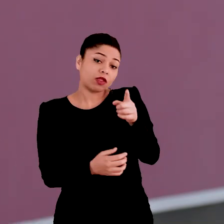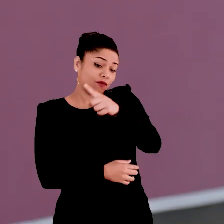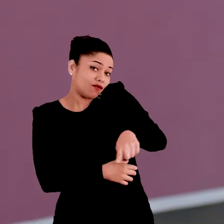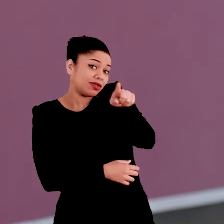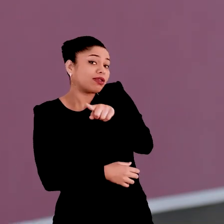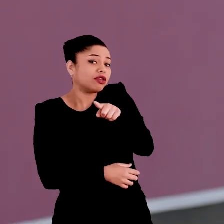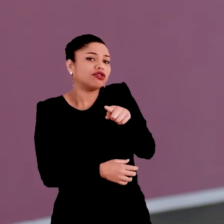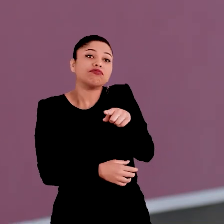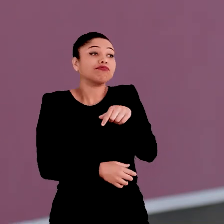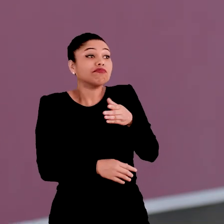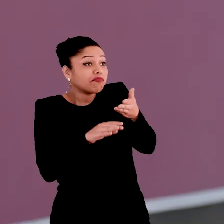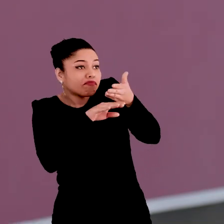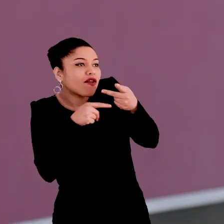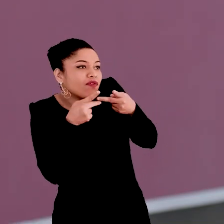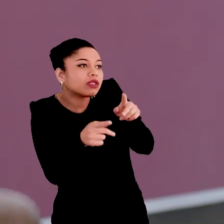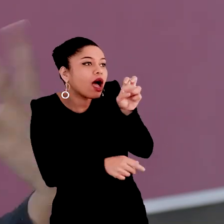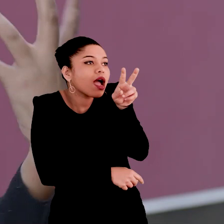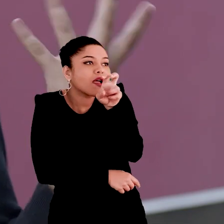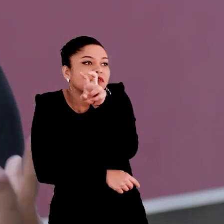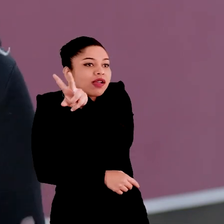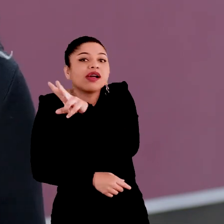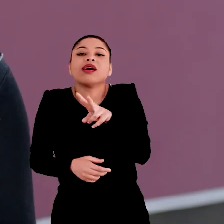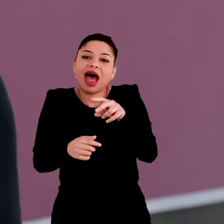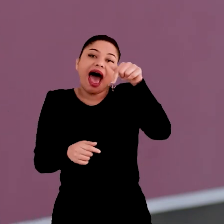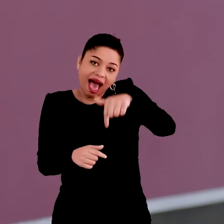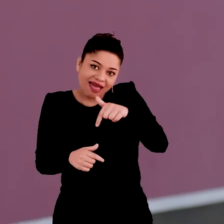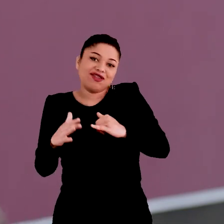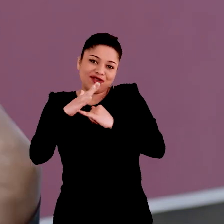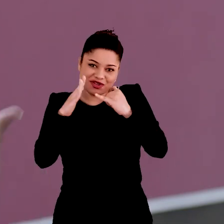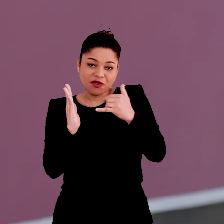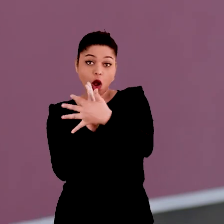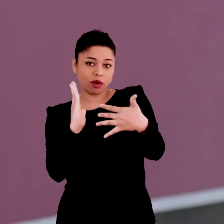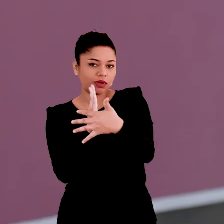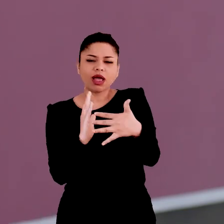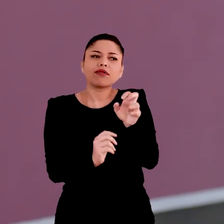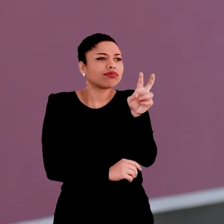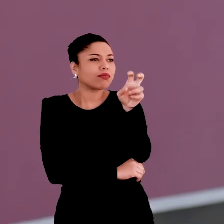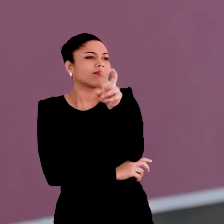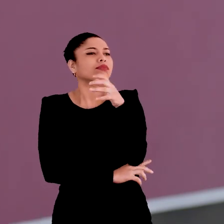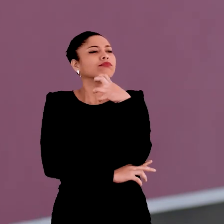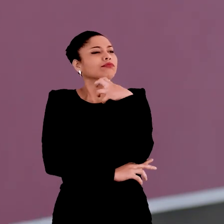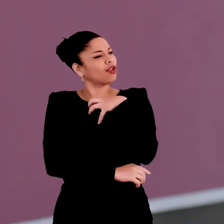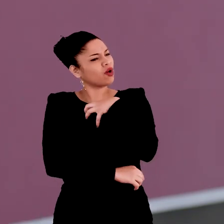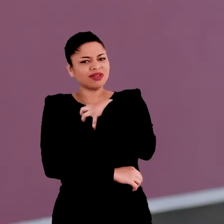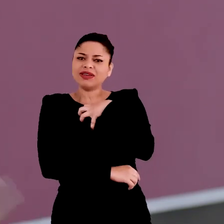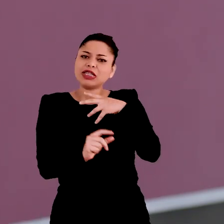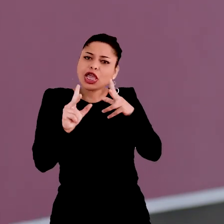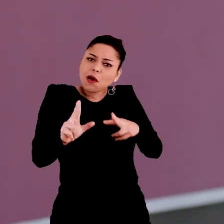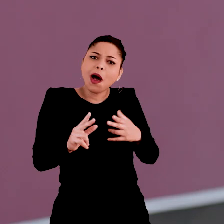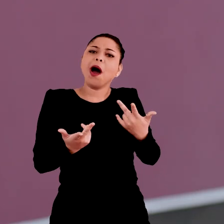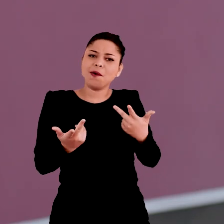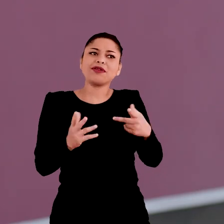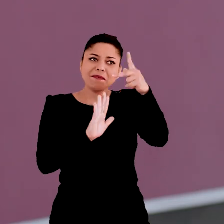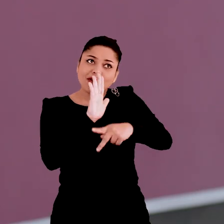espaço do Instituto Tomiotaki vai ter essa sensação, sabe, de ter projetos que inspiram, de ter projetos que trazem